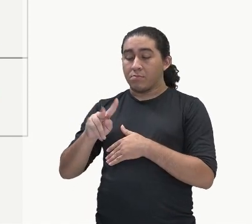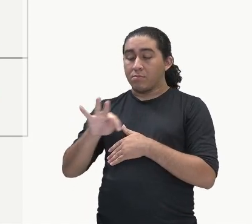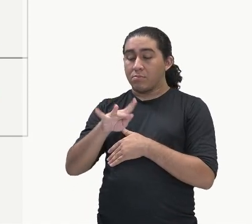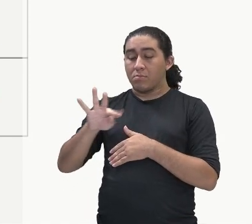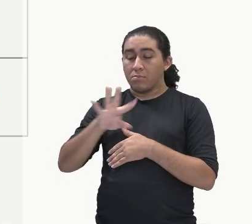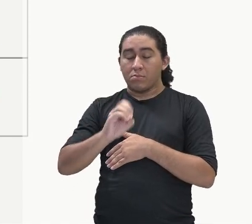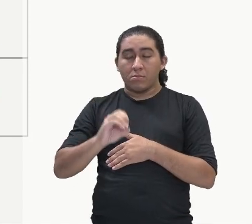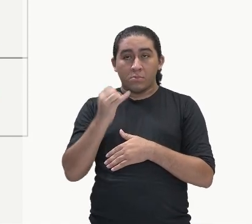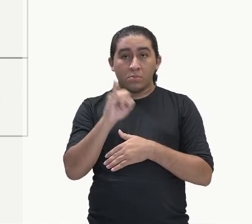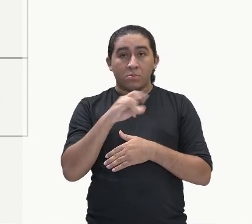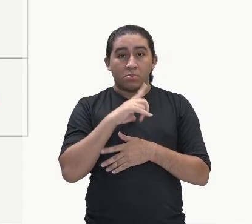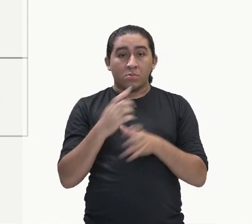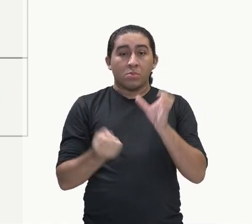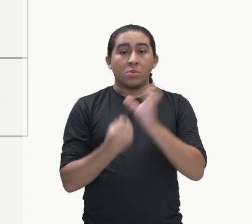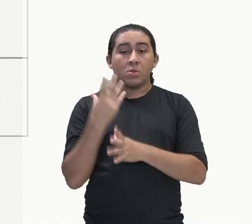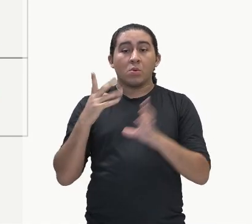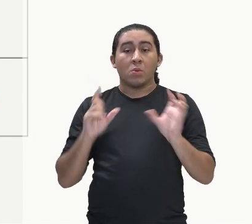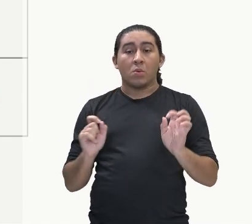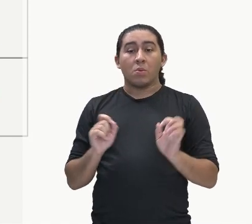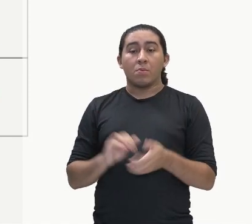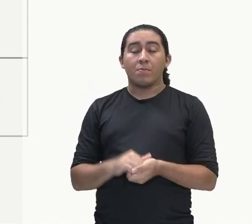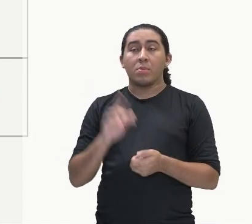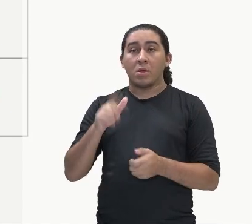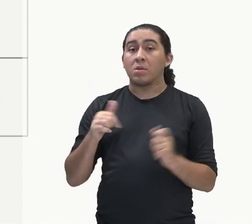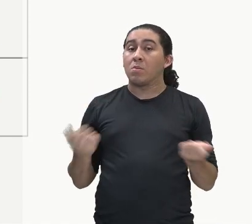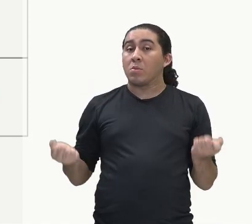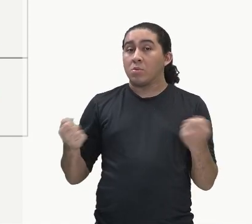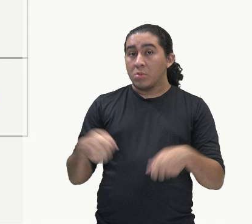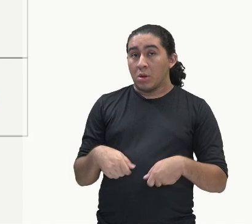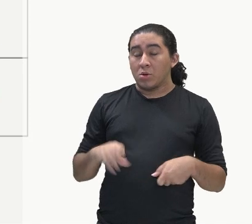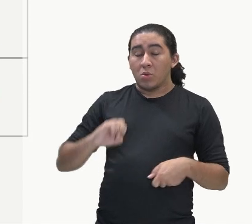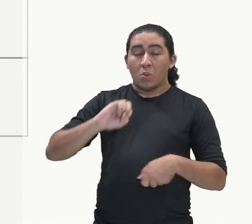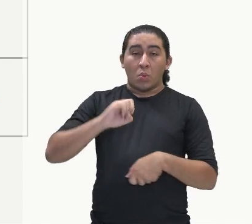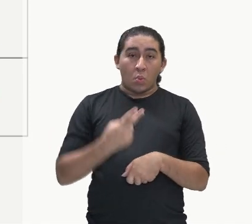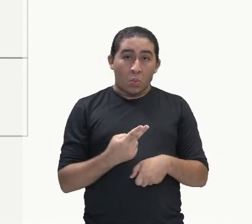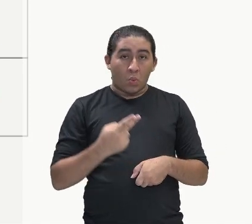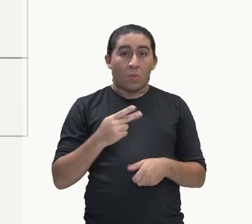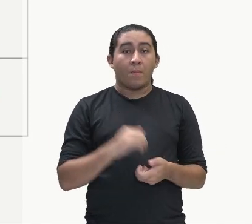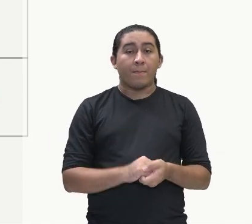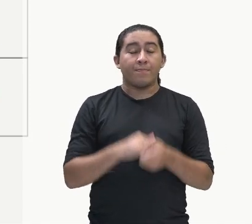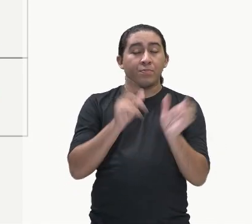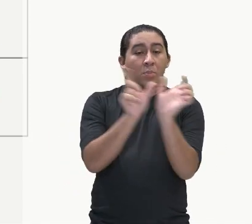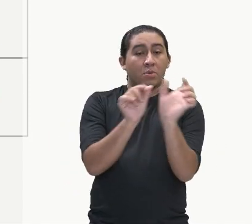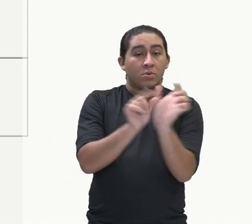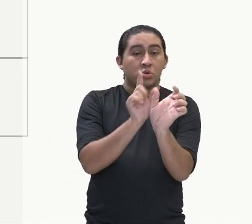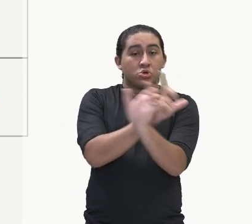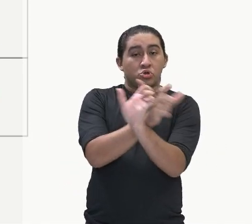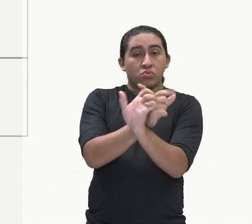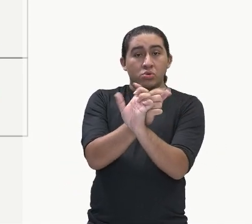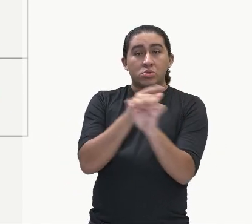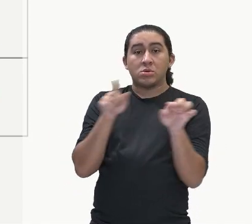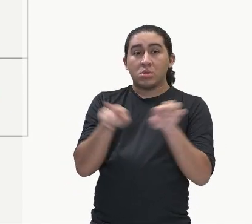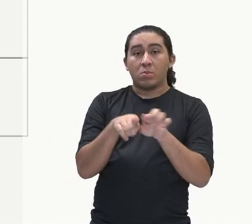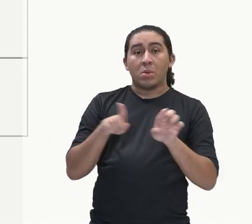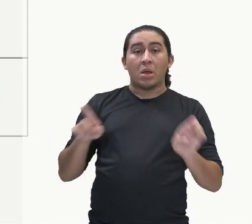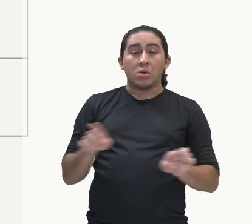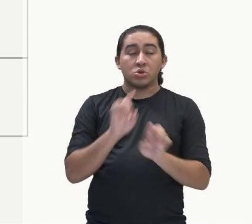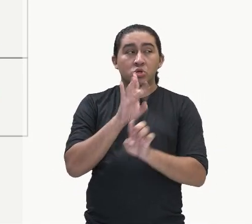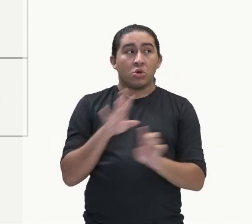formada dessa forma, ou prefixo e sufixo, mas é só